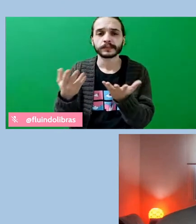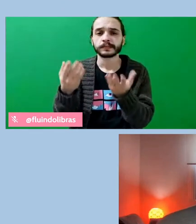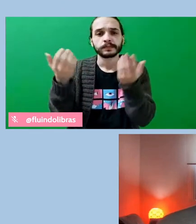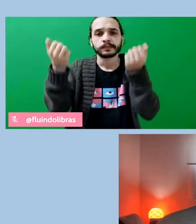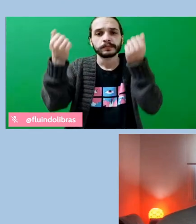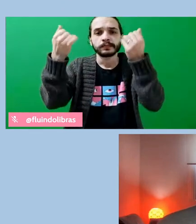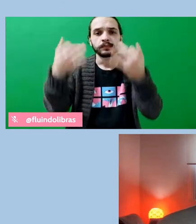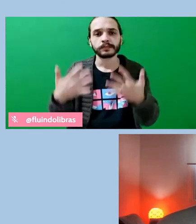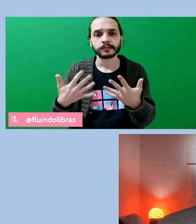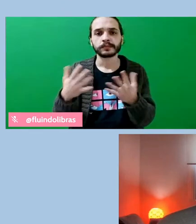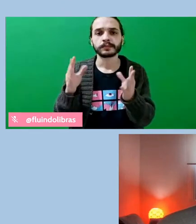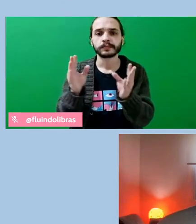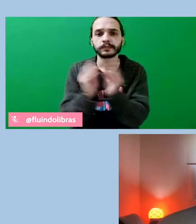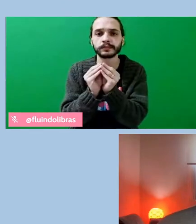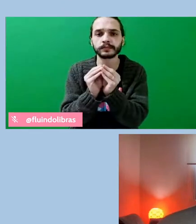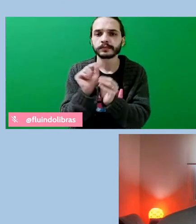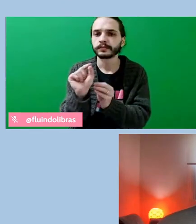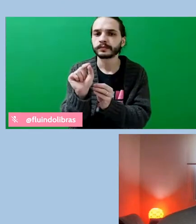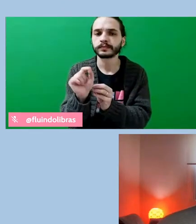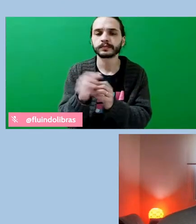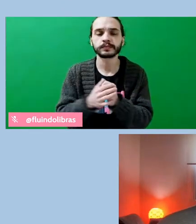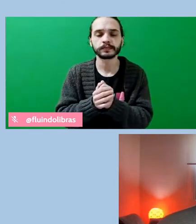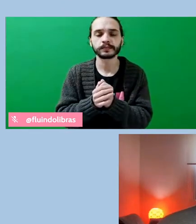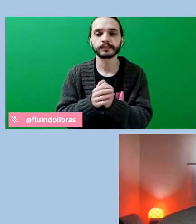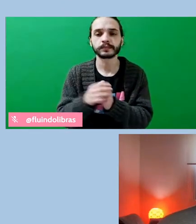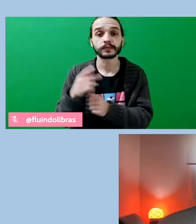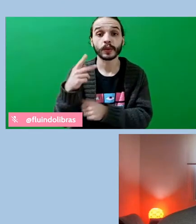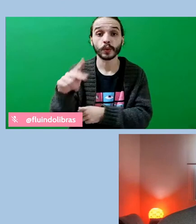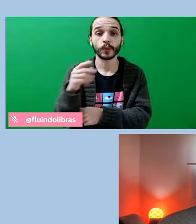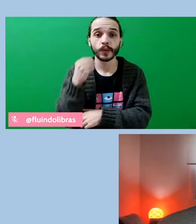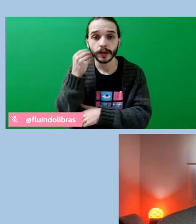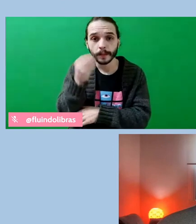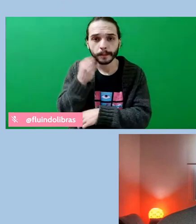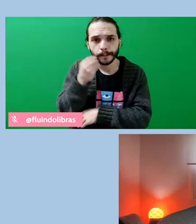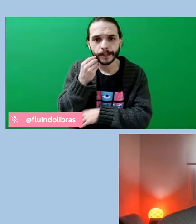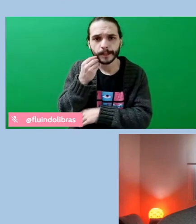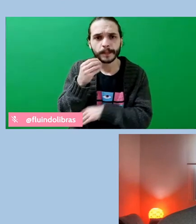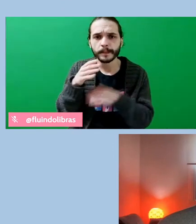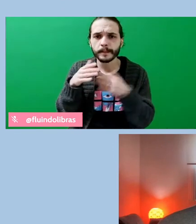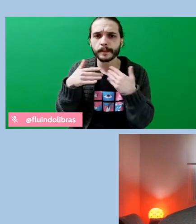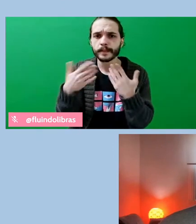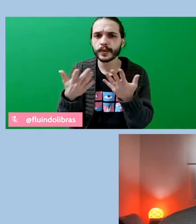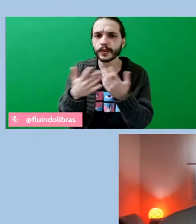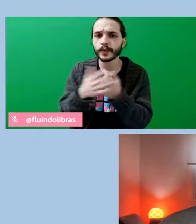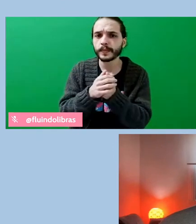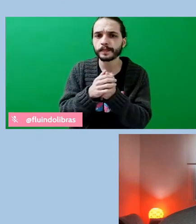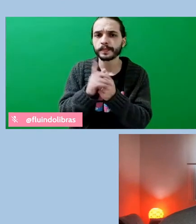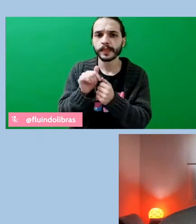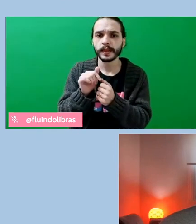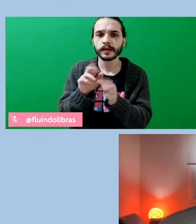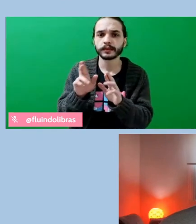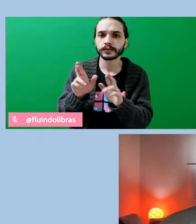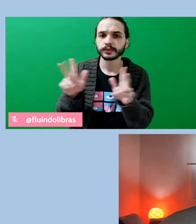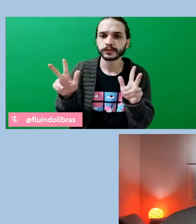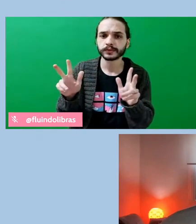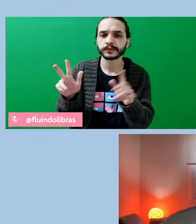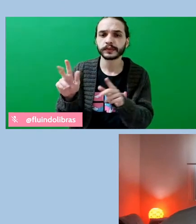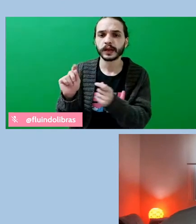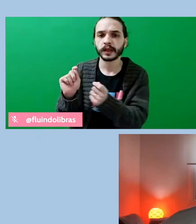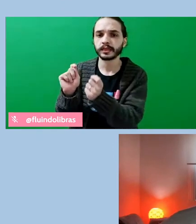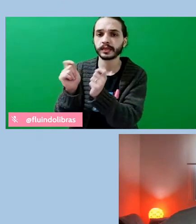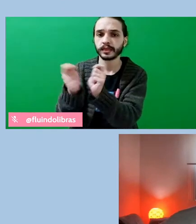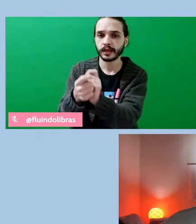que você dissesse para a gente, da tua experiência, quais são os pontos de diferença entre adaptar